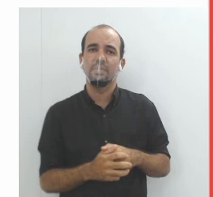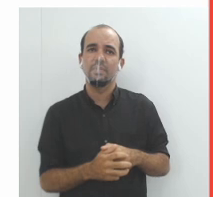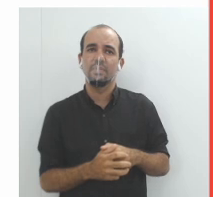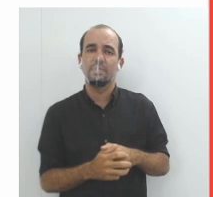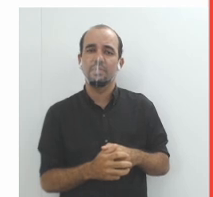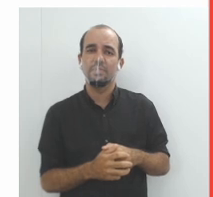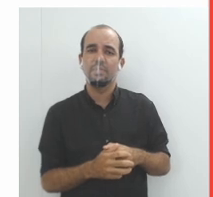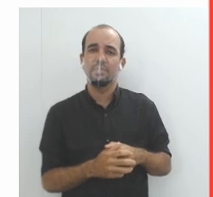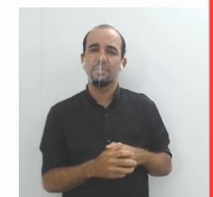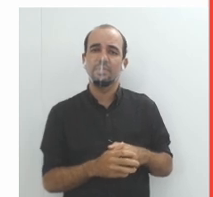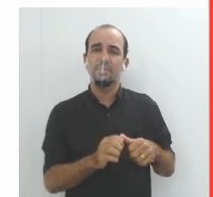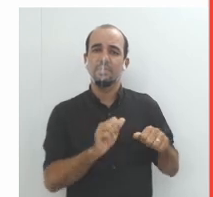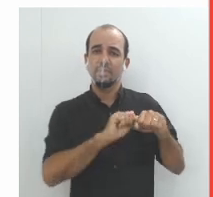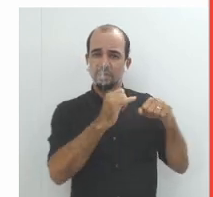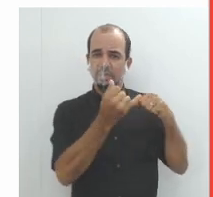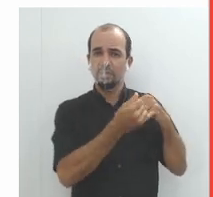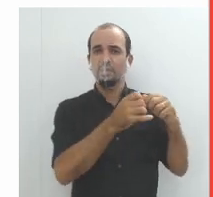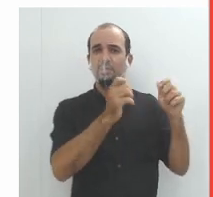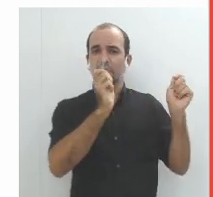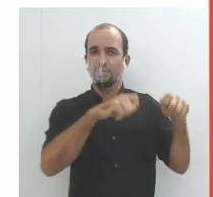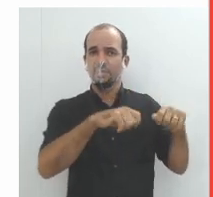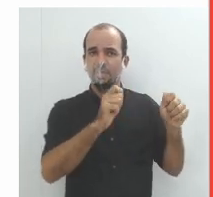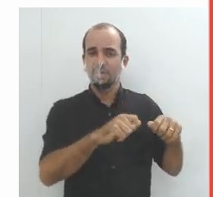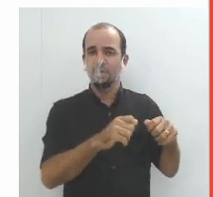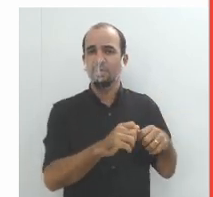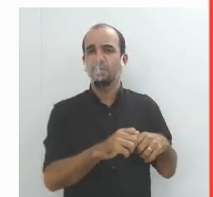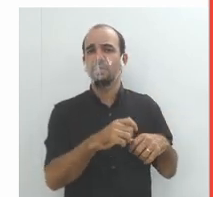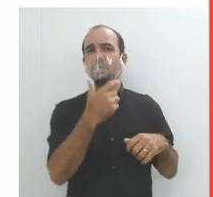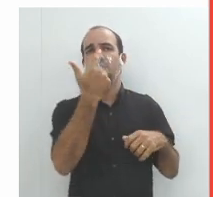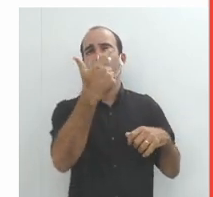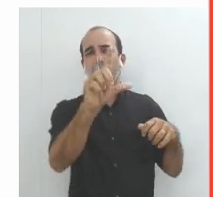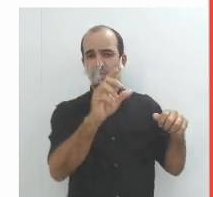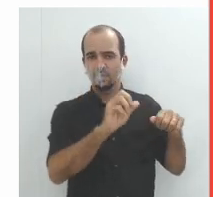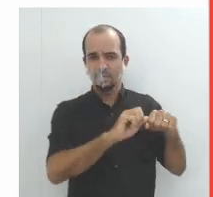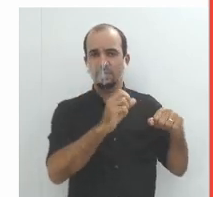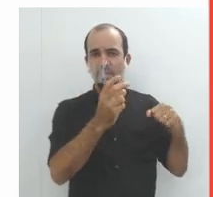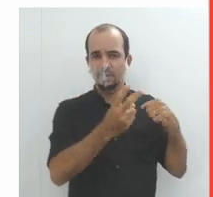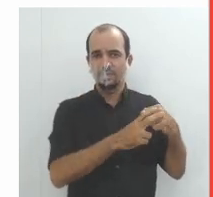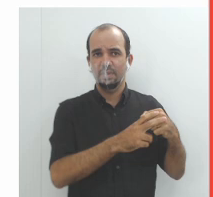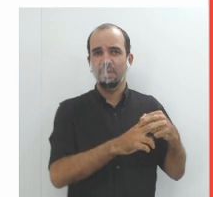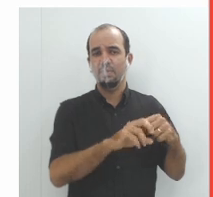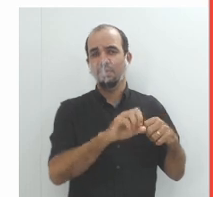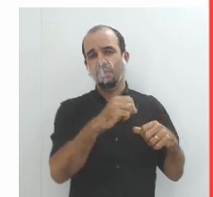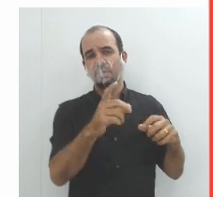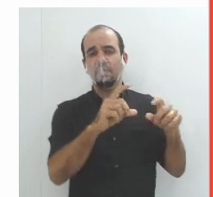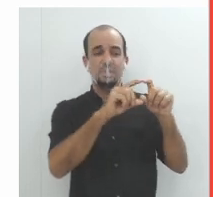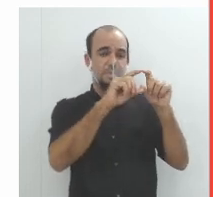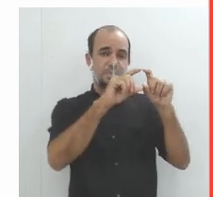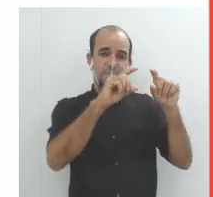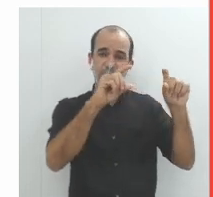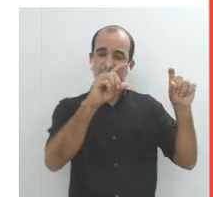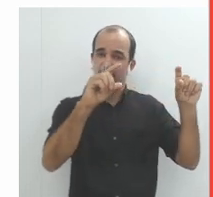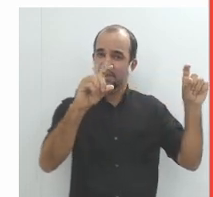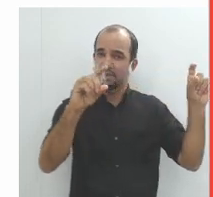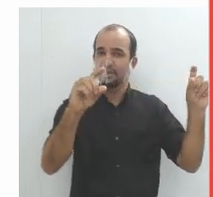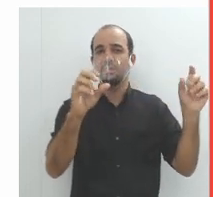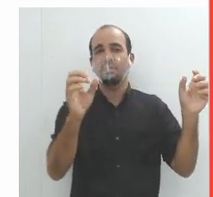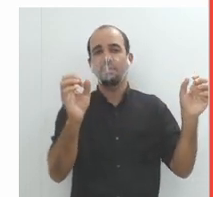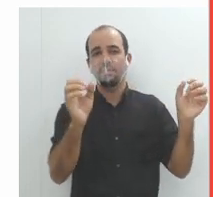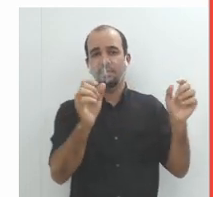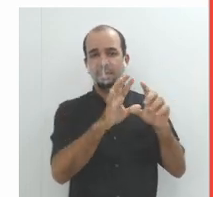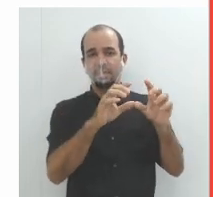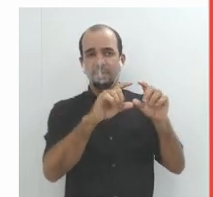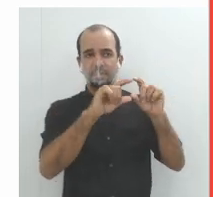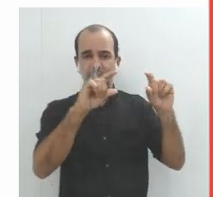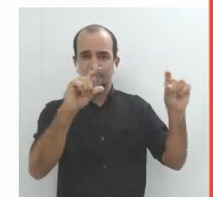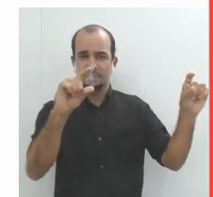a um adjetivo, a outro advérbio ou a uma oração inteira. Venha